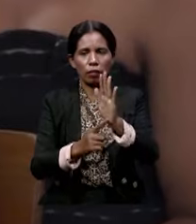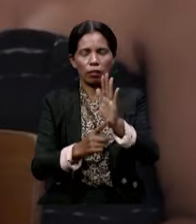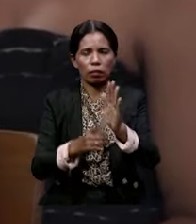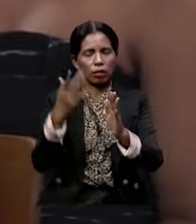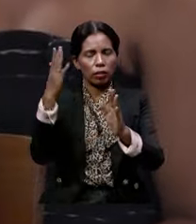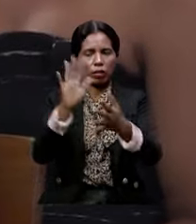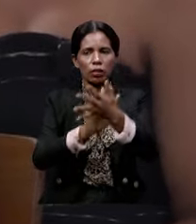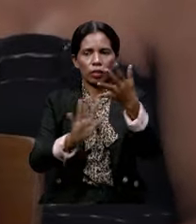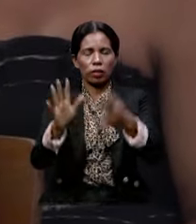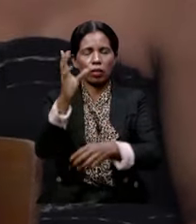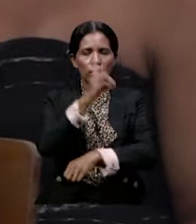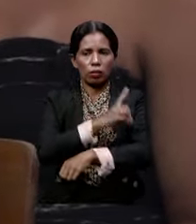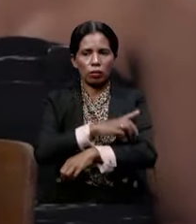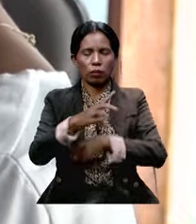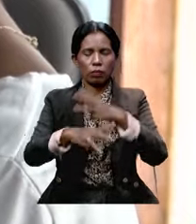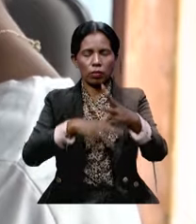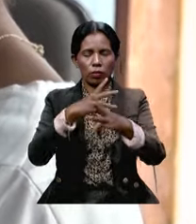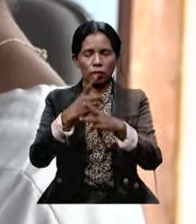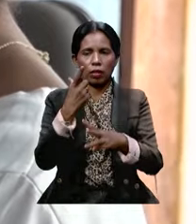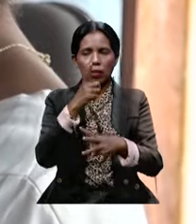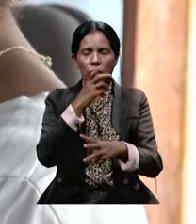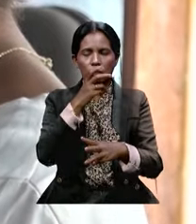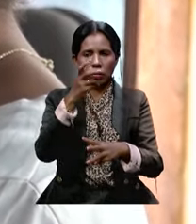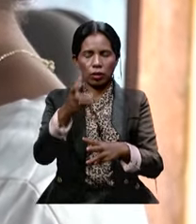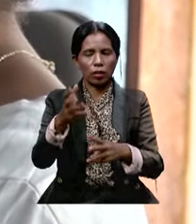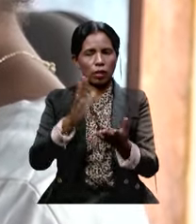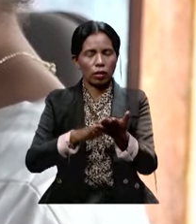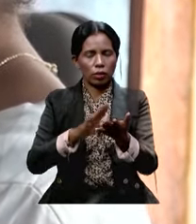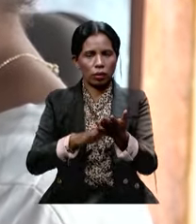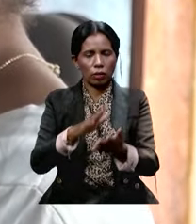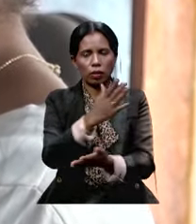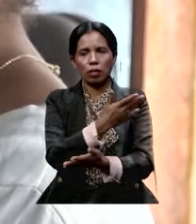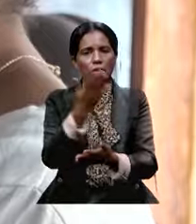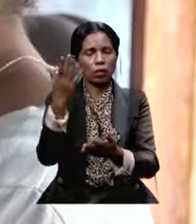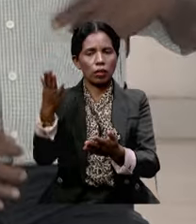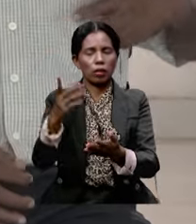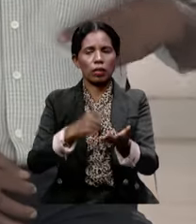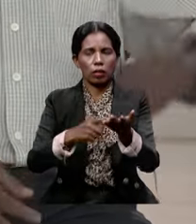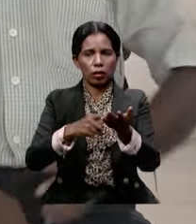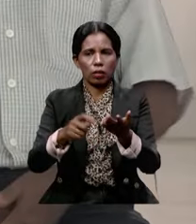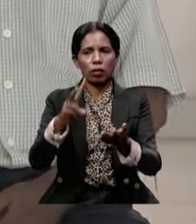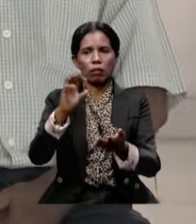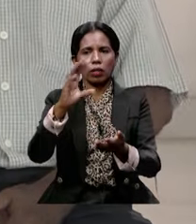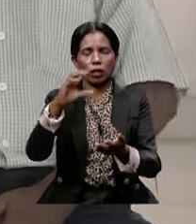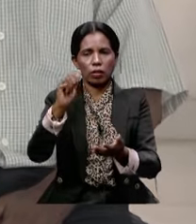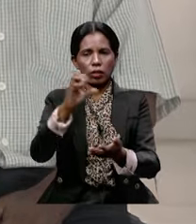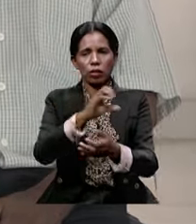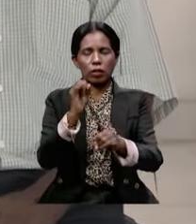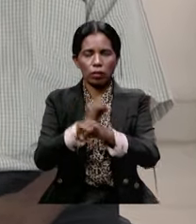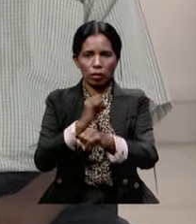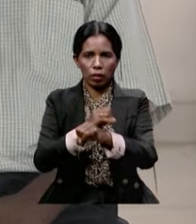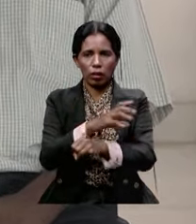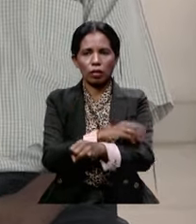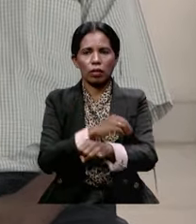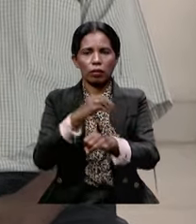a comemoração Loro Mundial Lian Português e a Escola Ensino Secundária Técnico Vocacional Indústria no